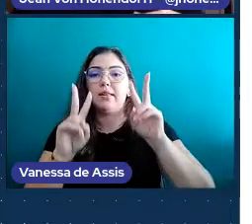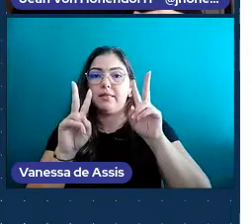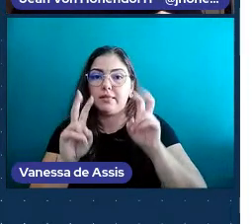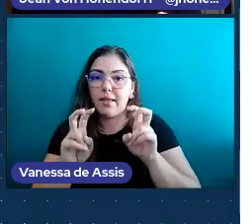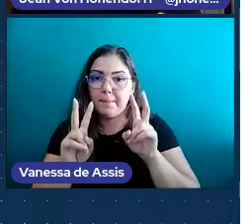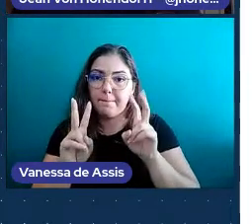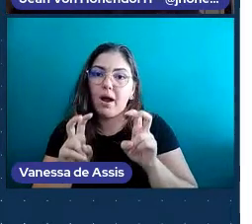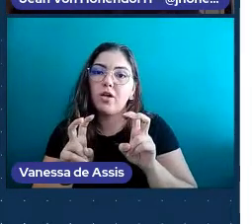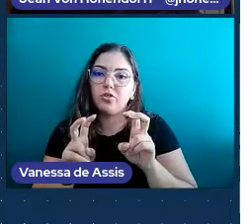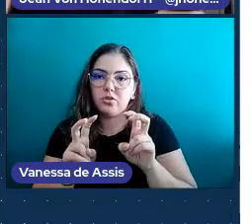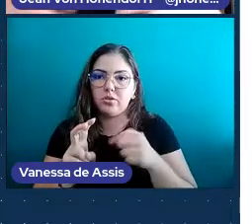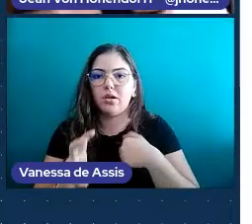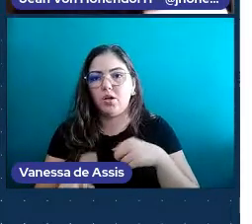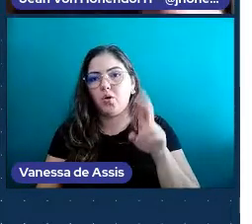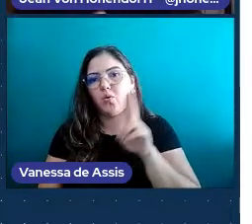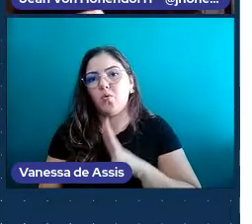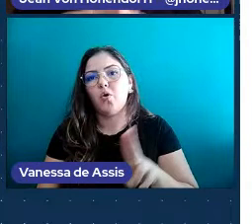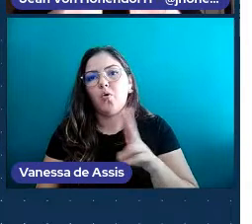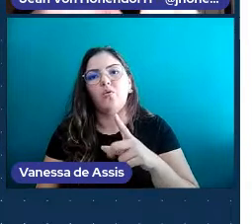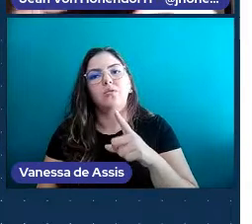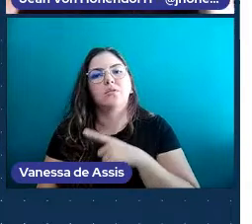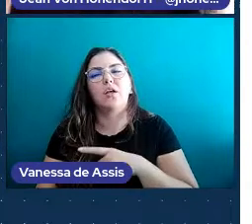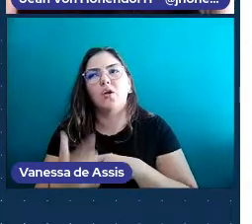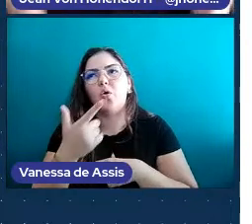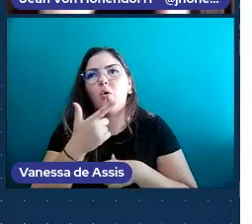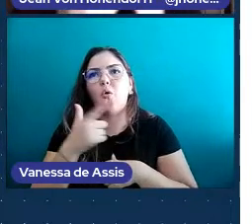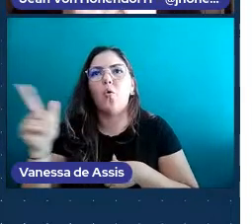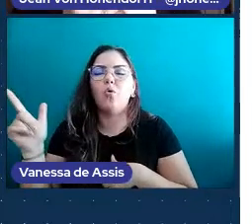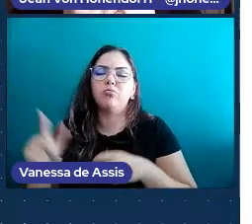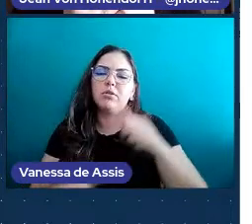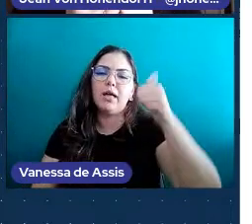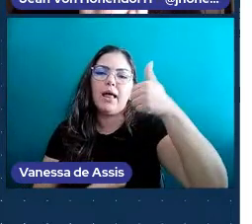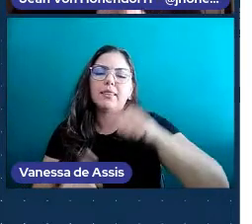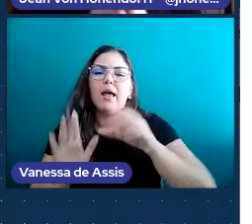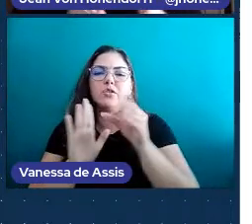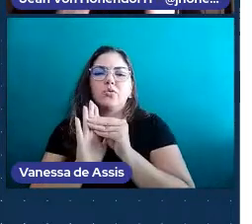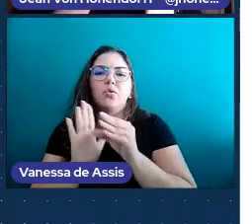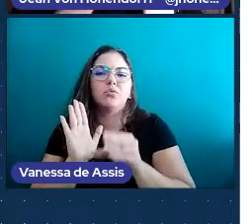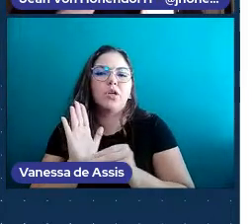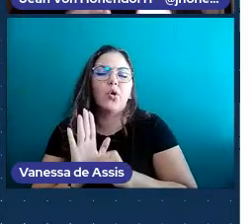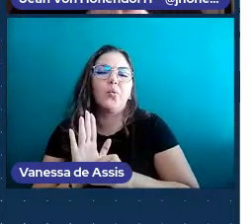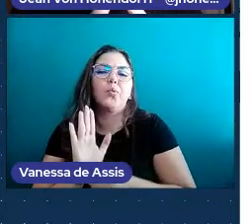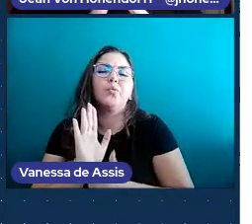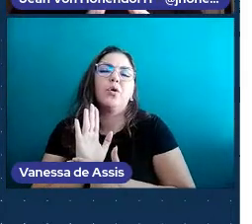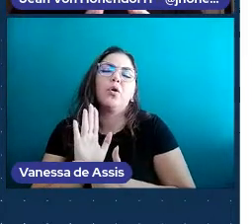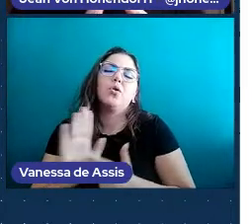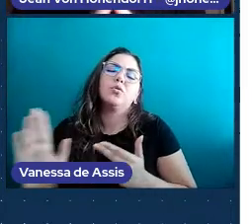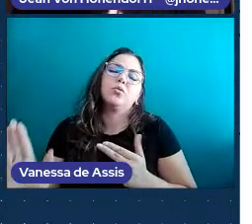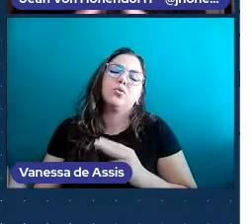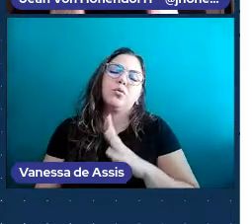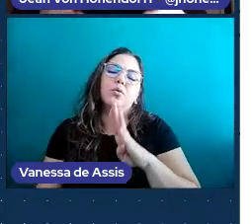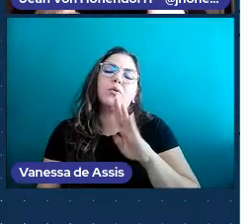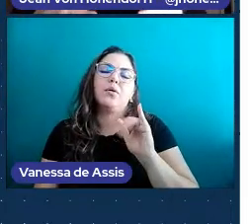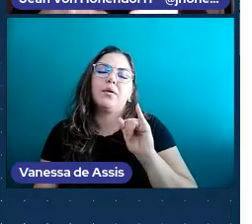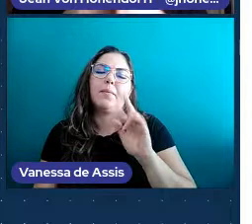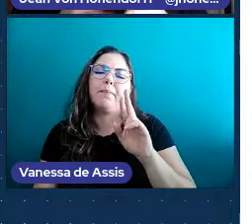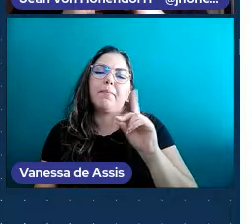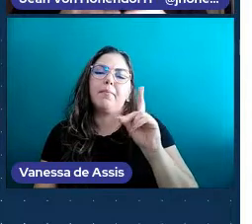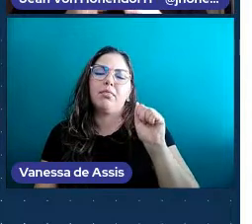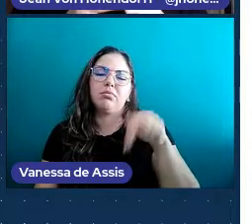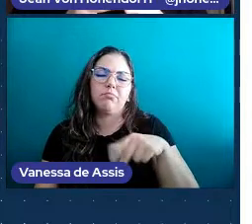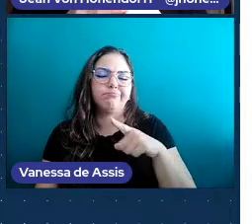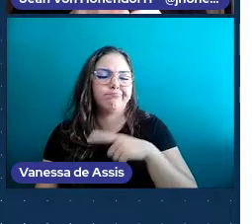análise de conteúdo qualitativo de Bardan, fenomenológica, enfim. Tem uma gama muito grande. O que que acontece?